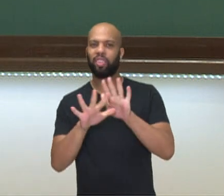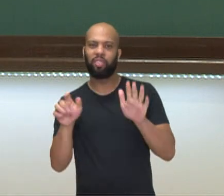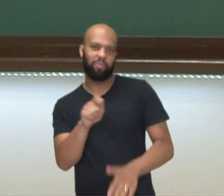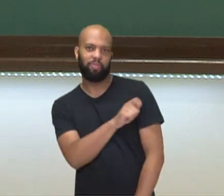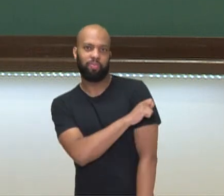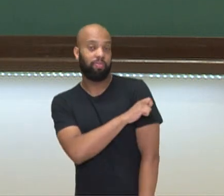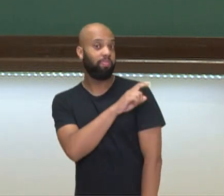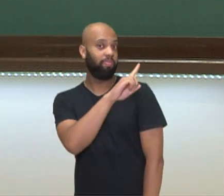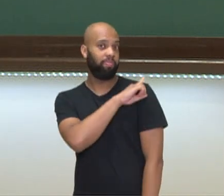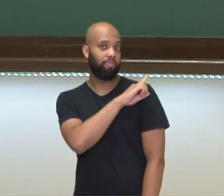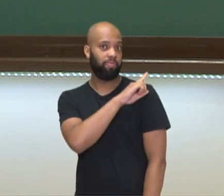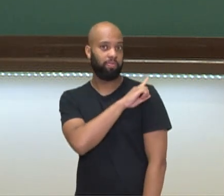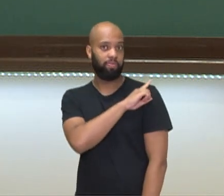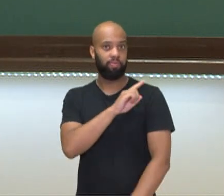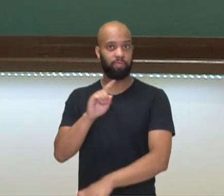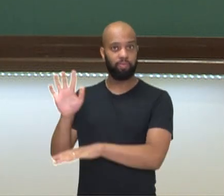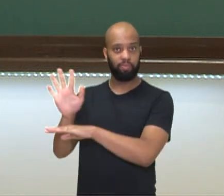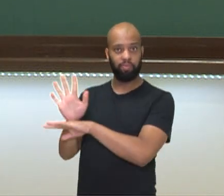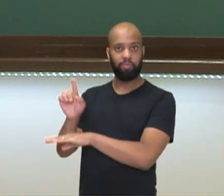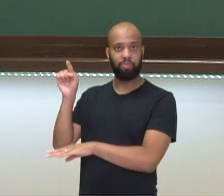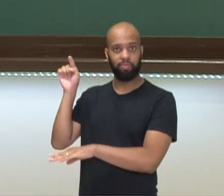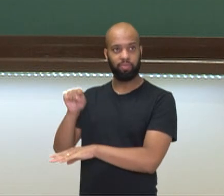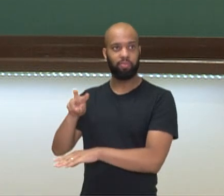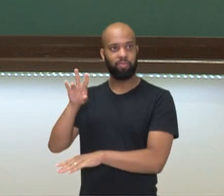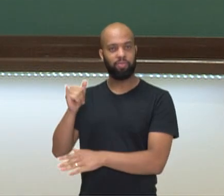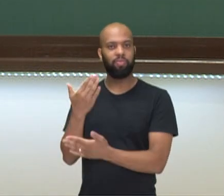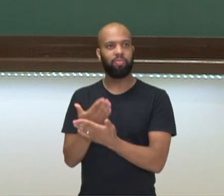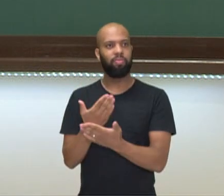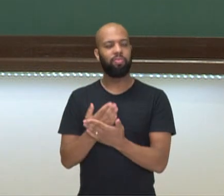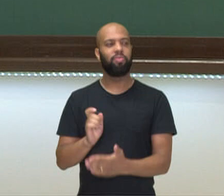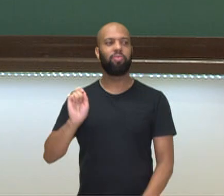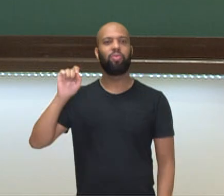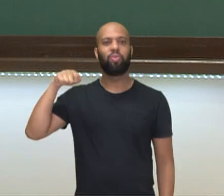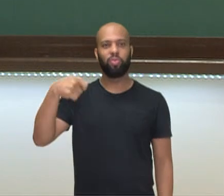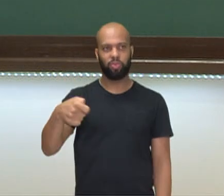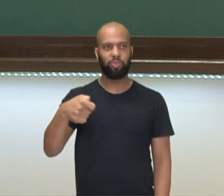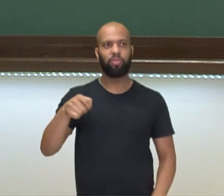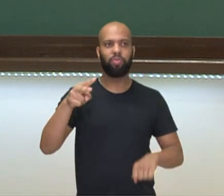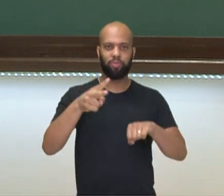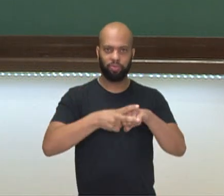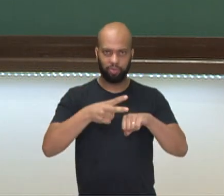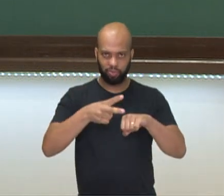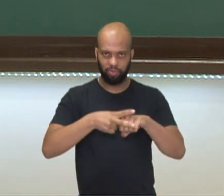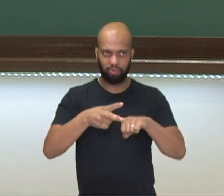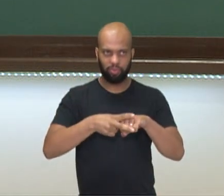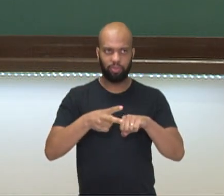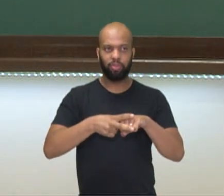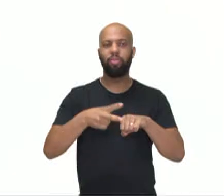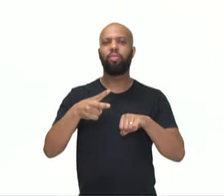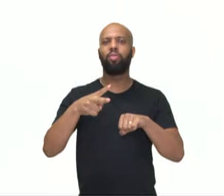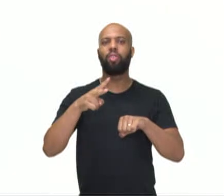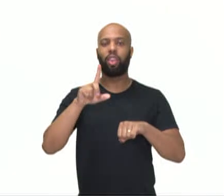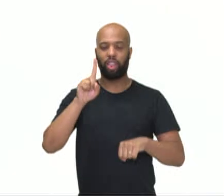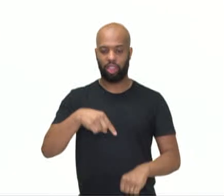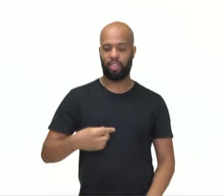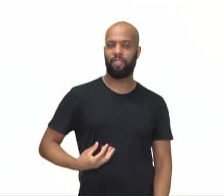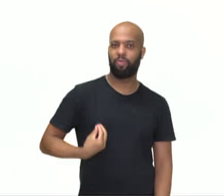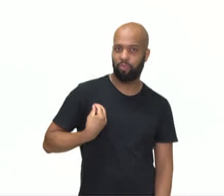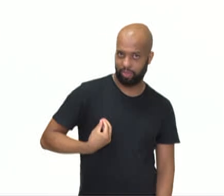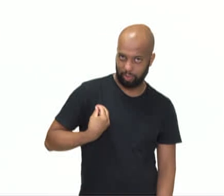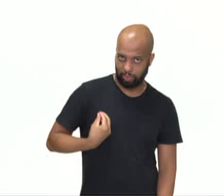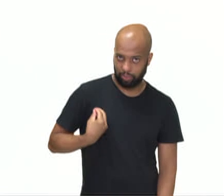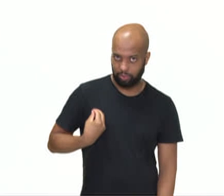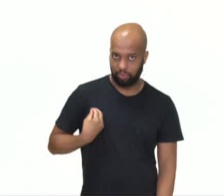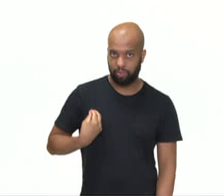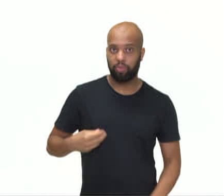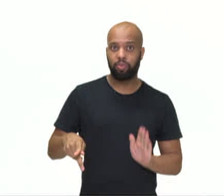estudantes da primeira série! Neste vídeo vamos falar sobre verbos e os verbos ser, estar, ter no